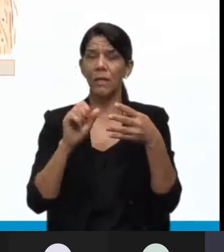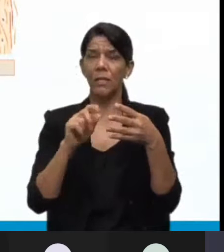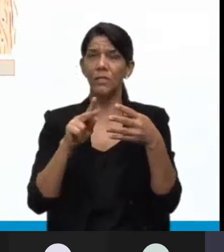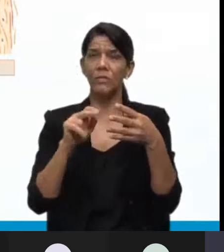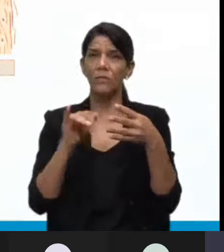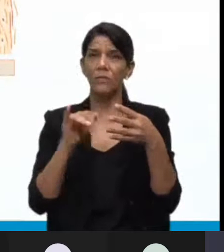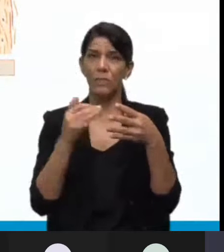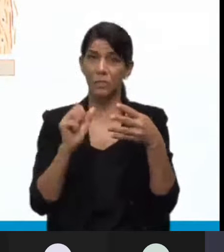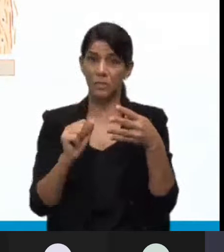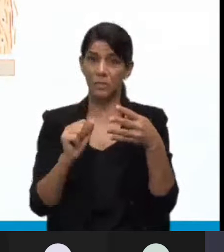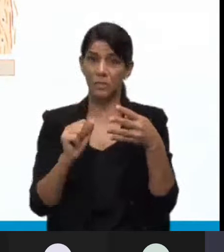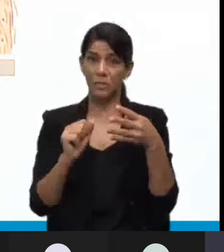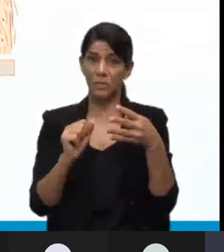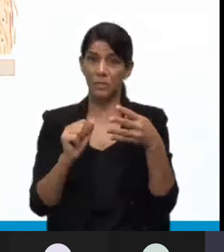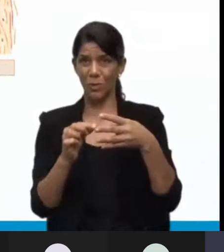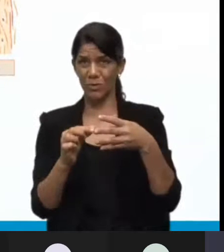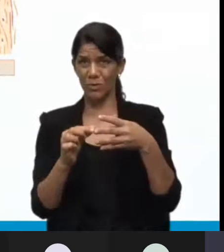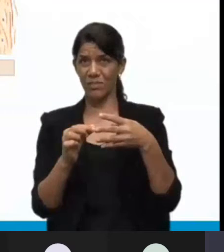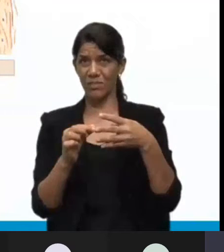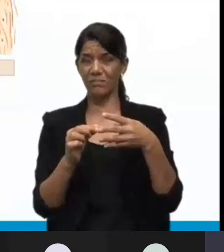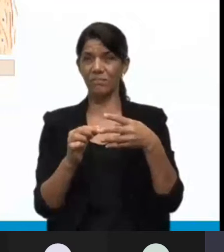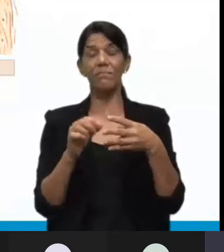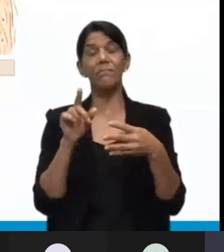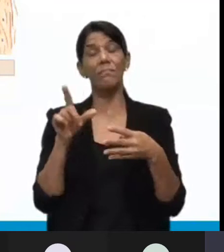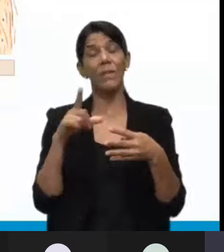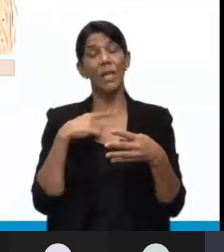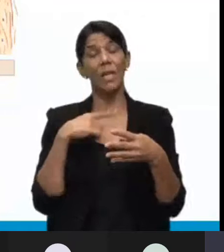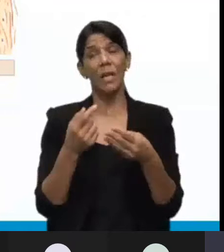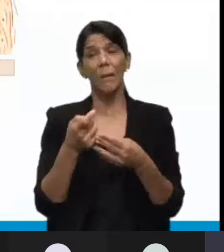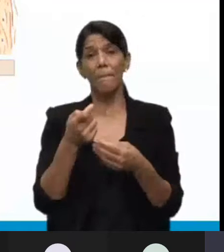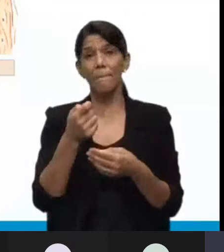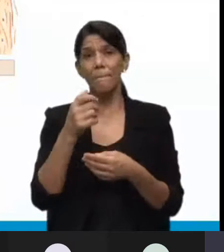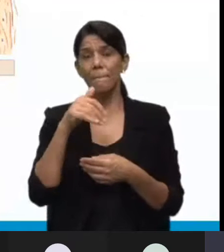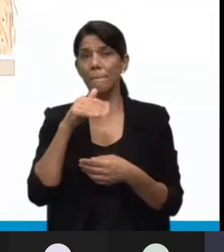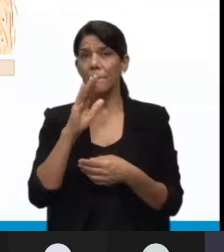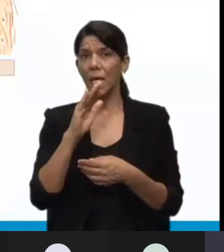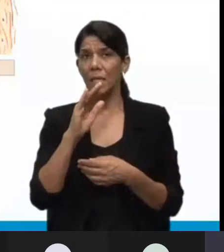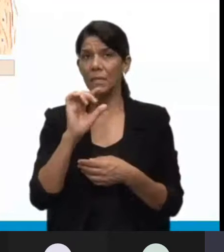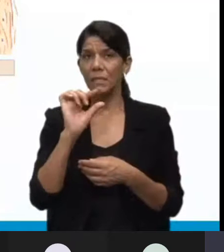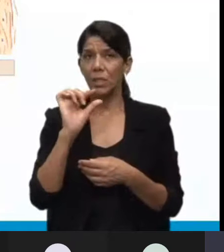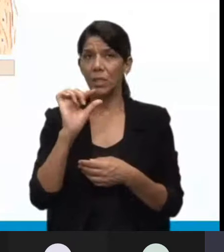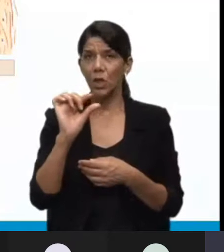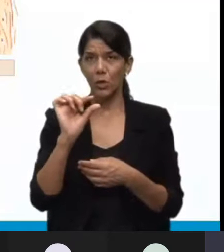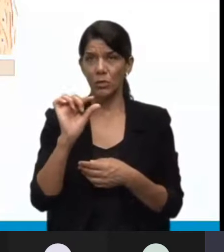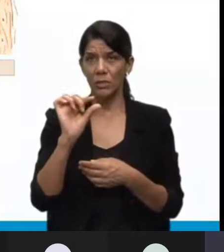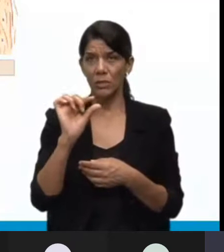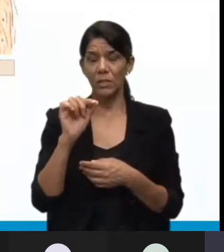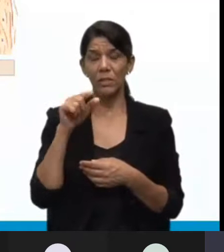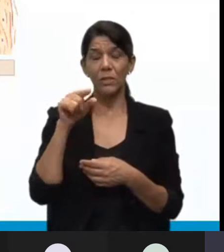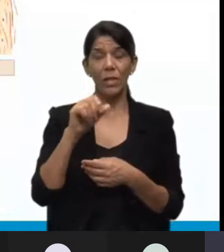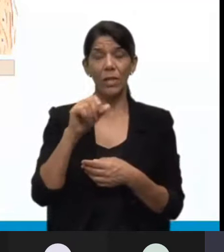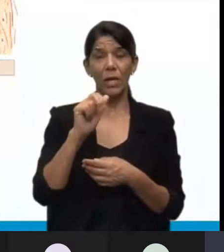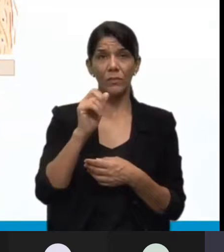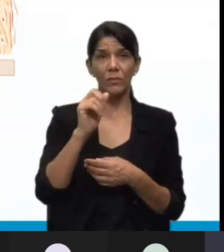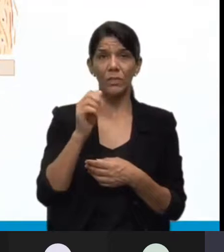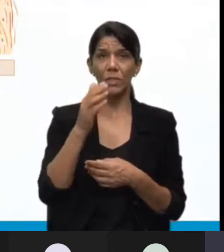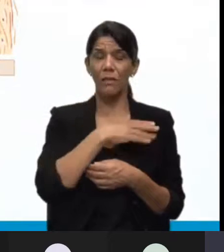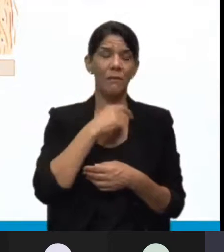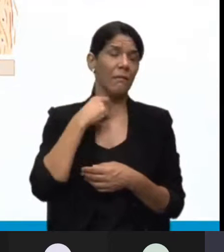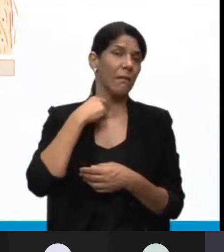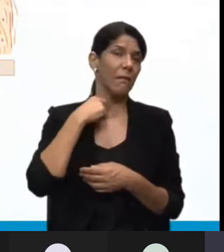a adventícia. A adventícia na veia, ela é um pouco mais espessa do que a adventícia